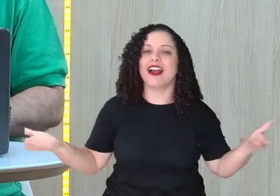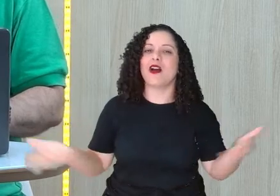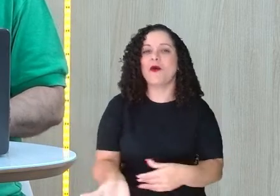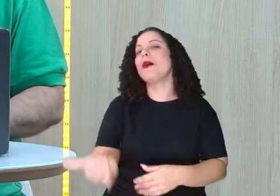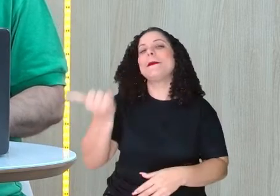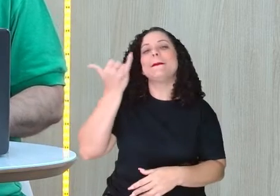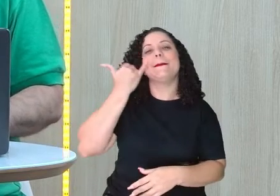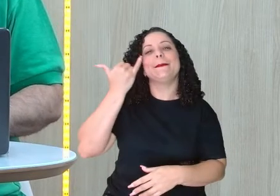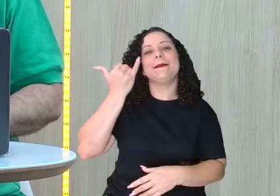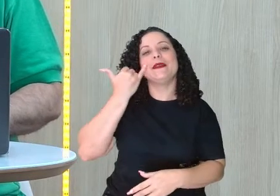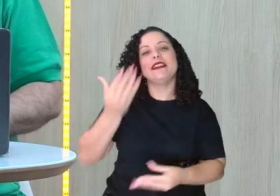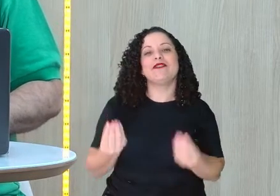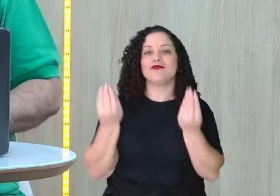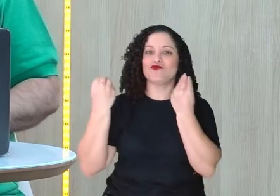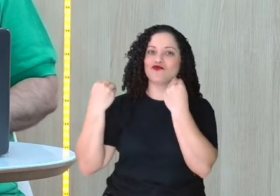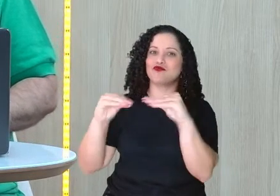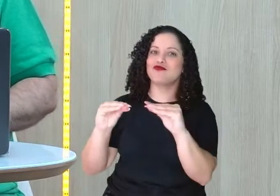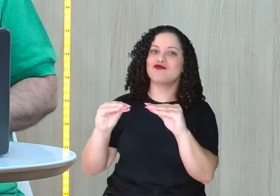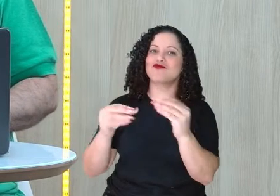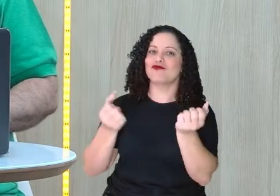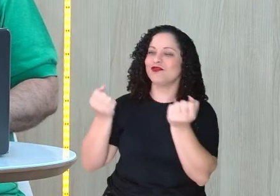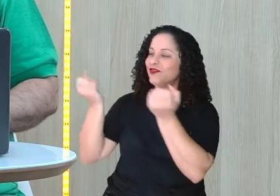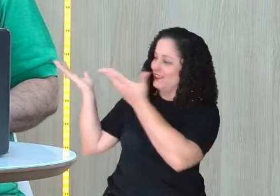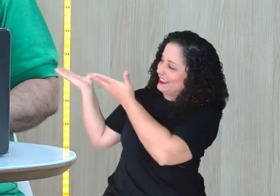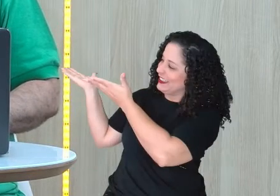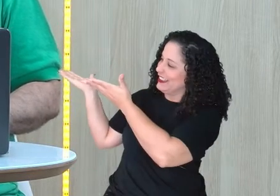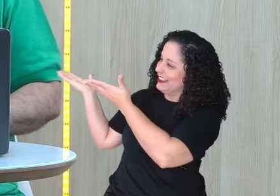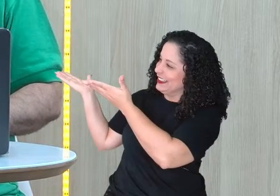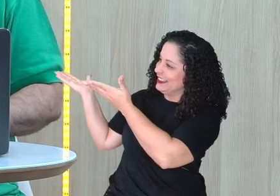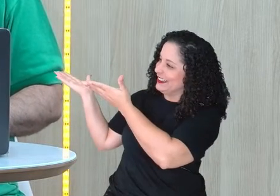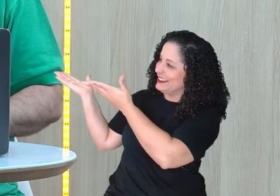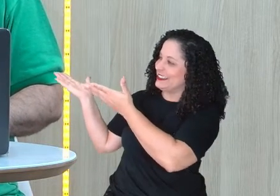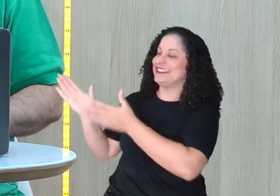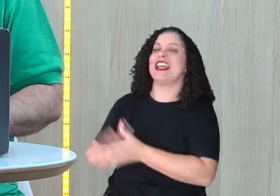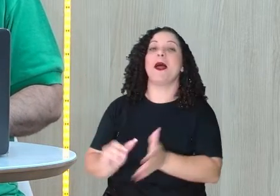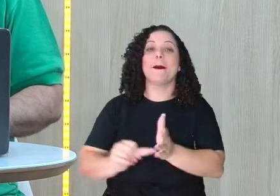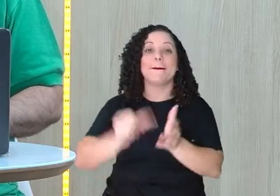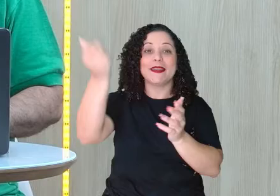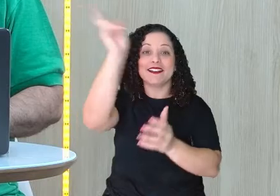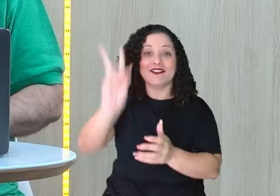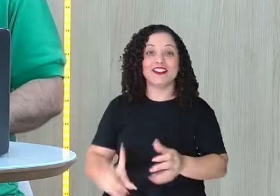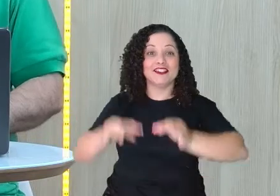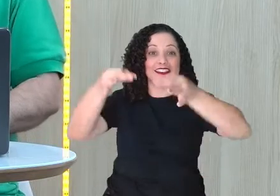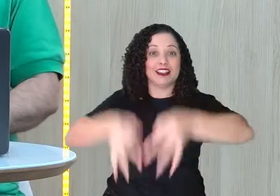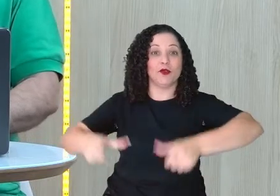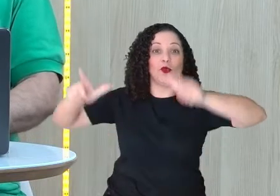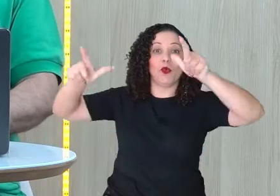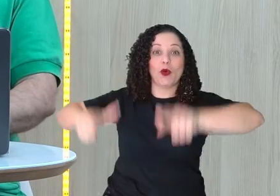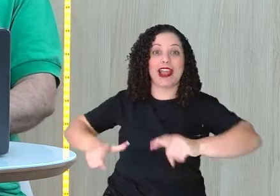aí no cantinho da tela. Acertei, acertei, pela primeira vez acertei.